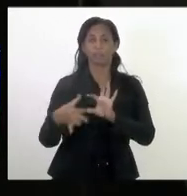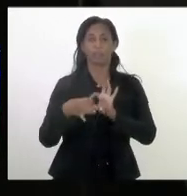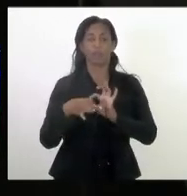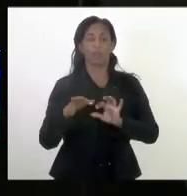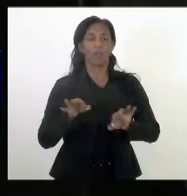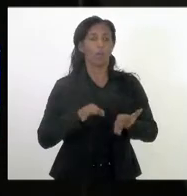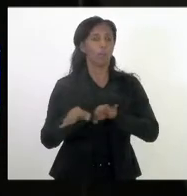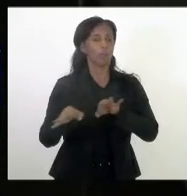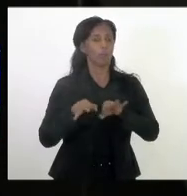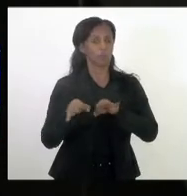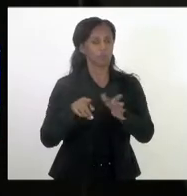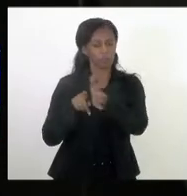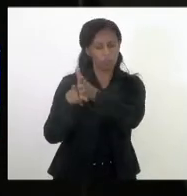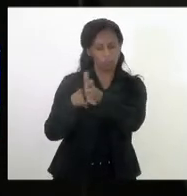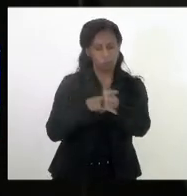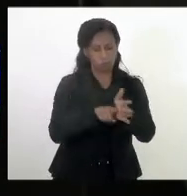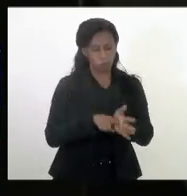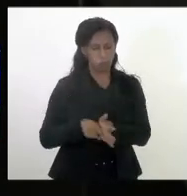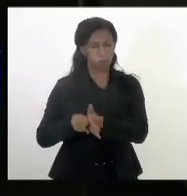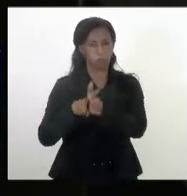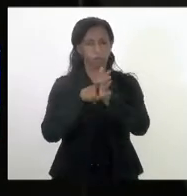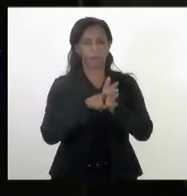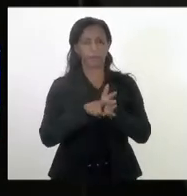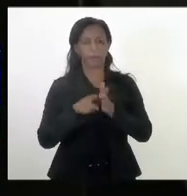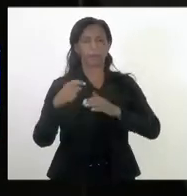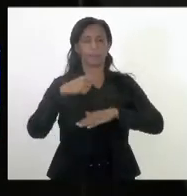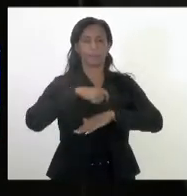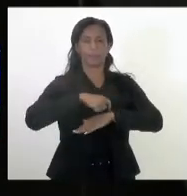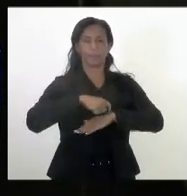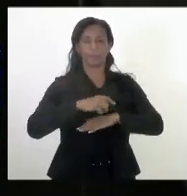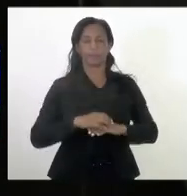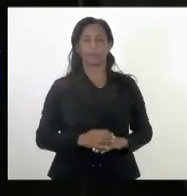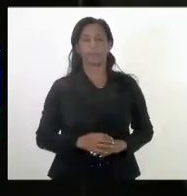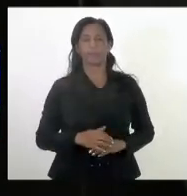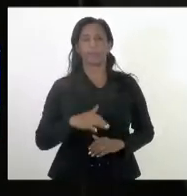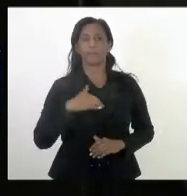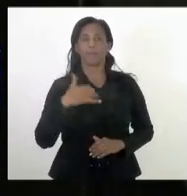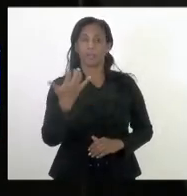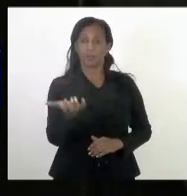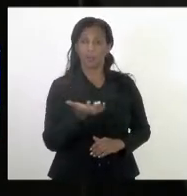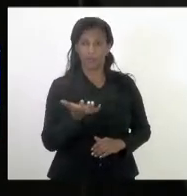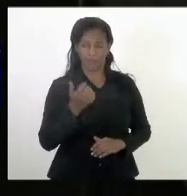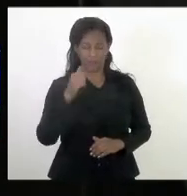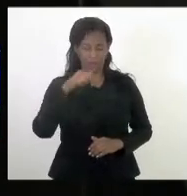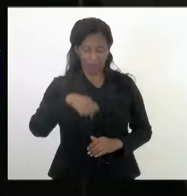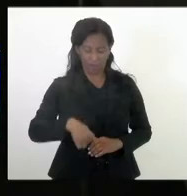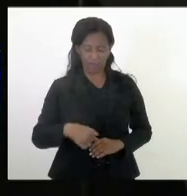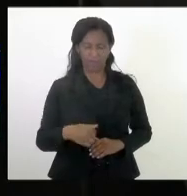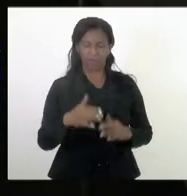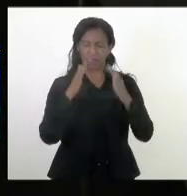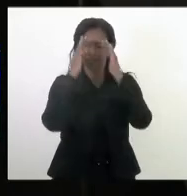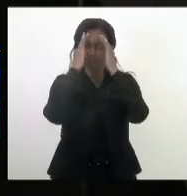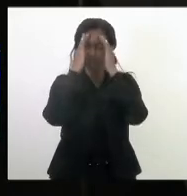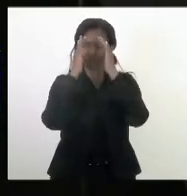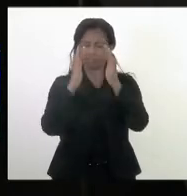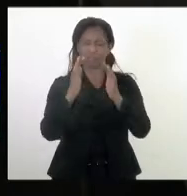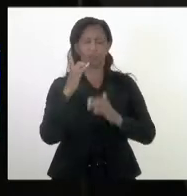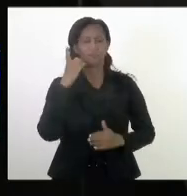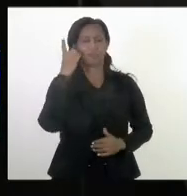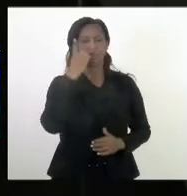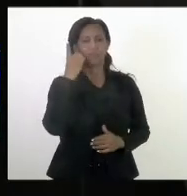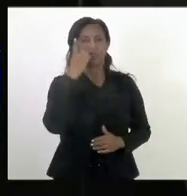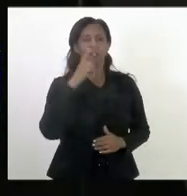sendo examinado nesse momento. Eu quero aqui discordar, com todo o respeito, do deputado